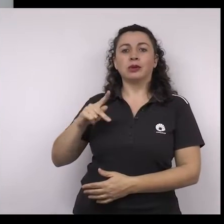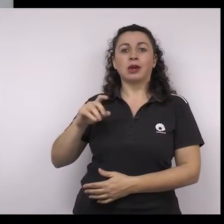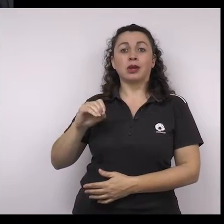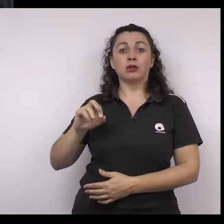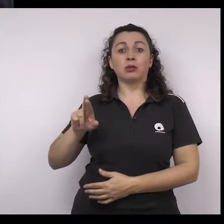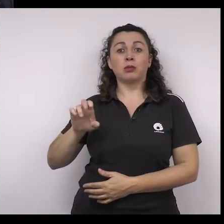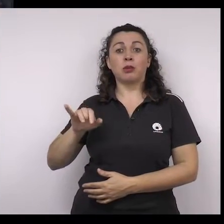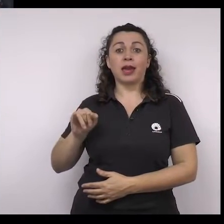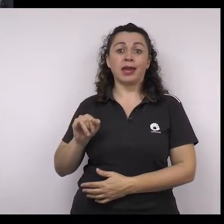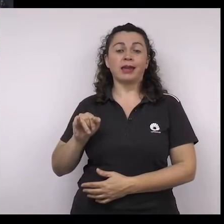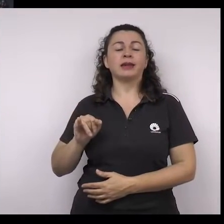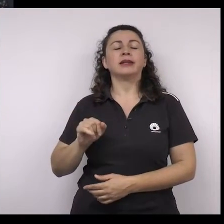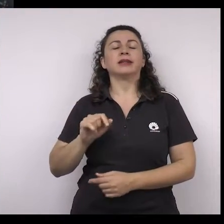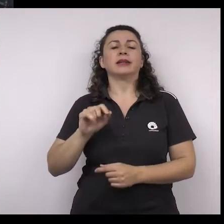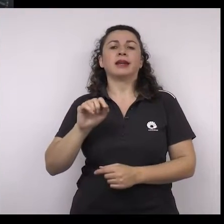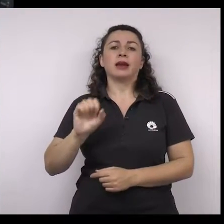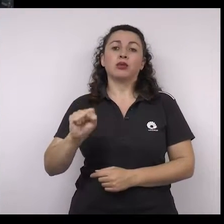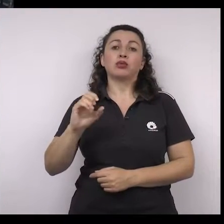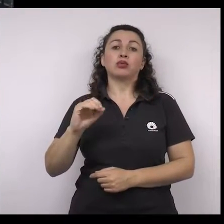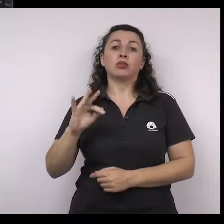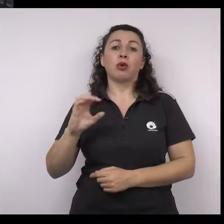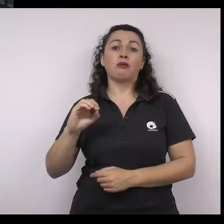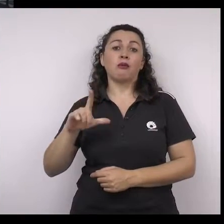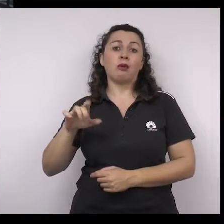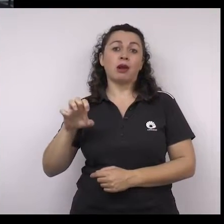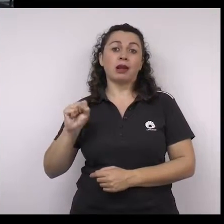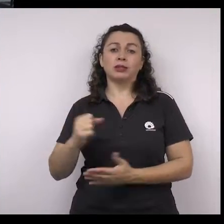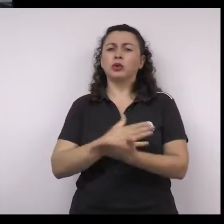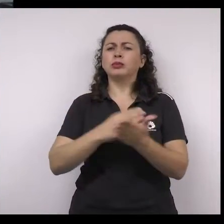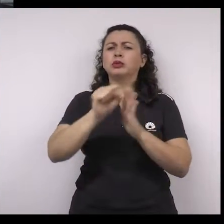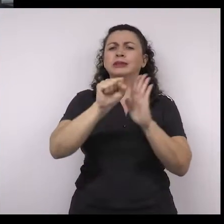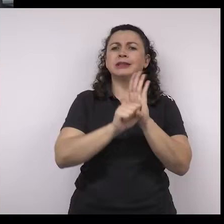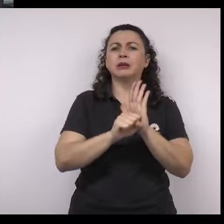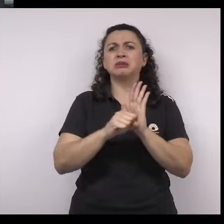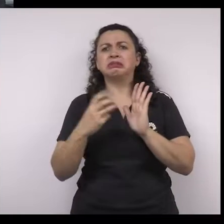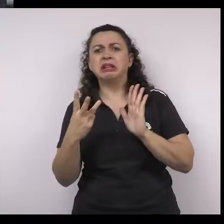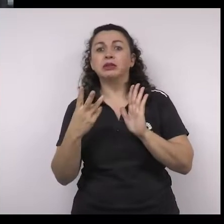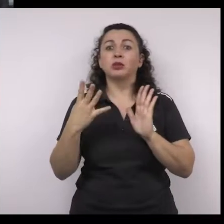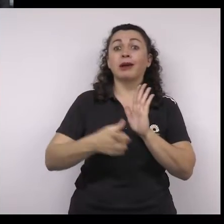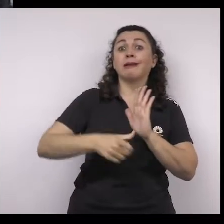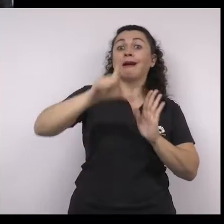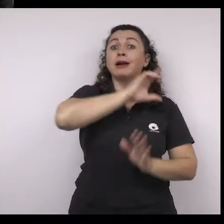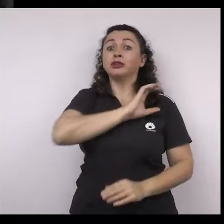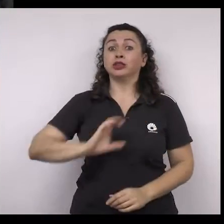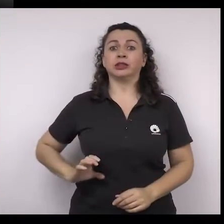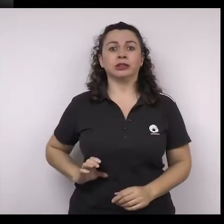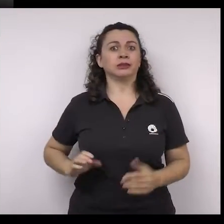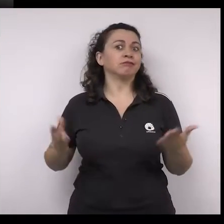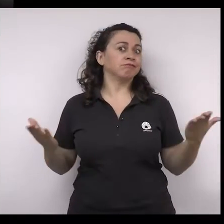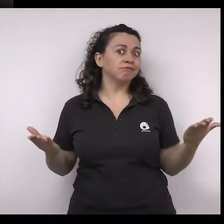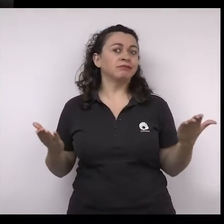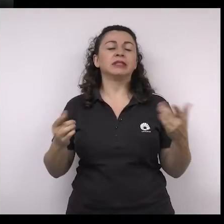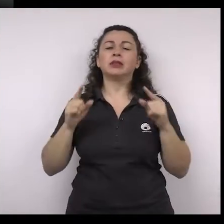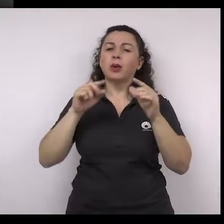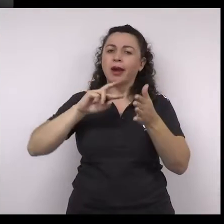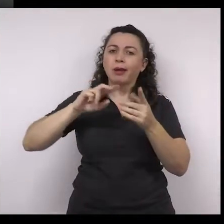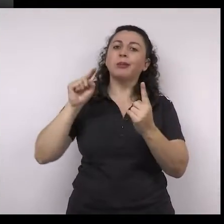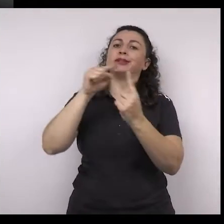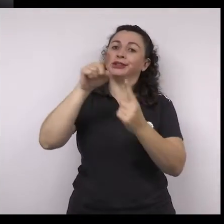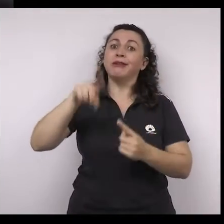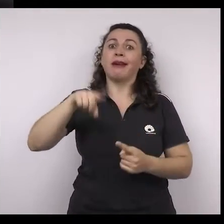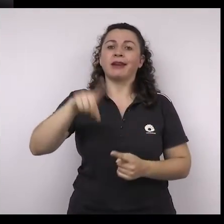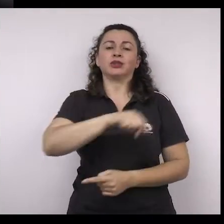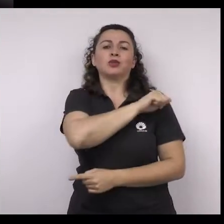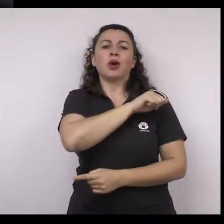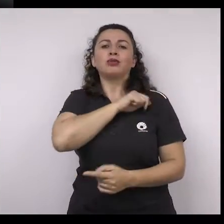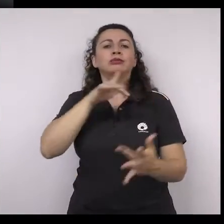né? Enfim, desde o século IV, III, enfim, antes de Cristo. O ponto principal é esse, né? Expor aos alunos um